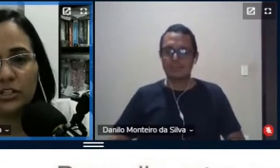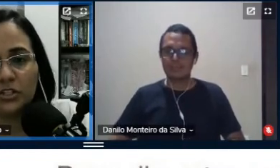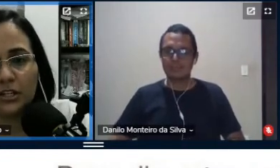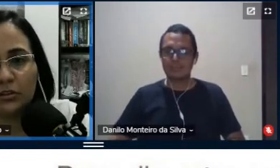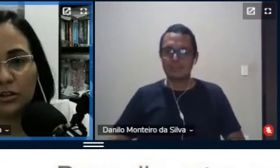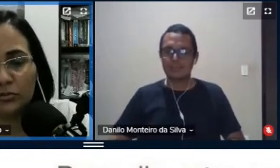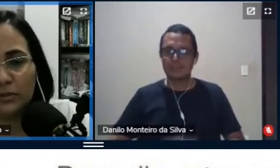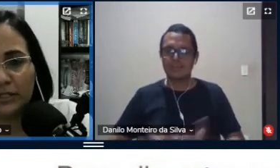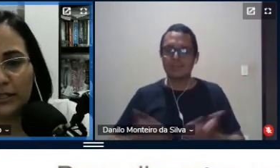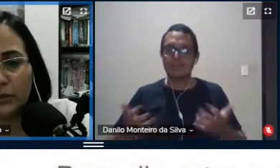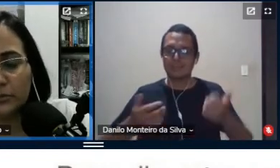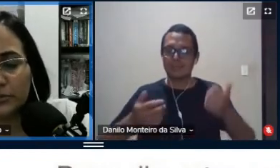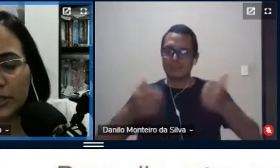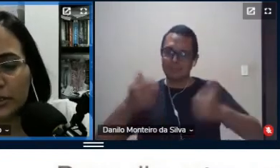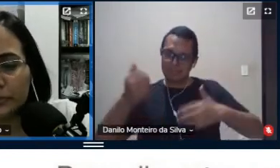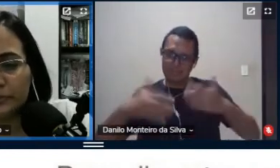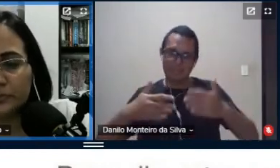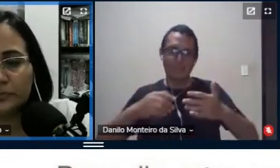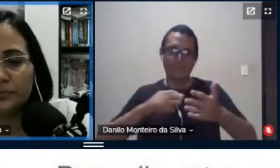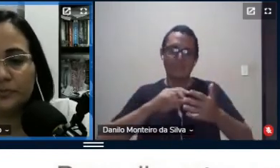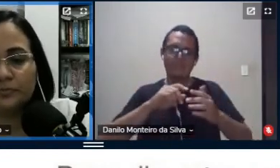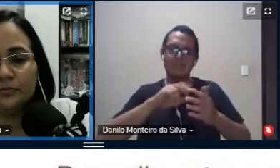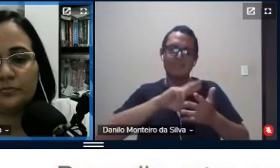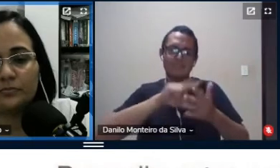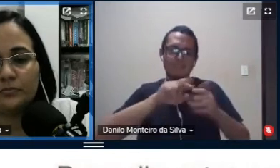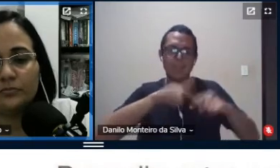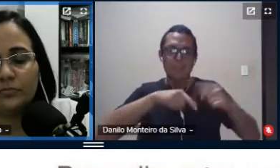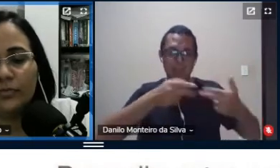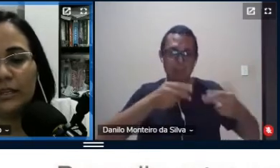resíduos que a gente tem no nosso material, tá?